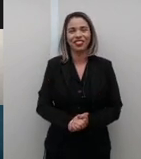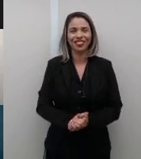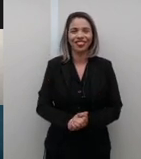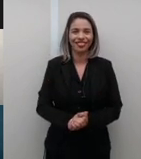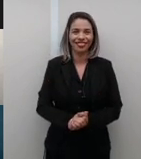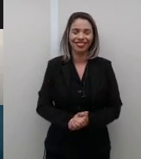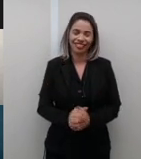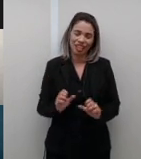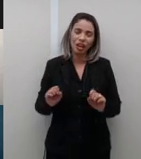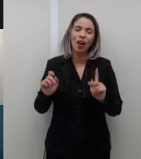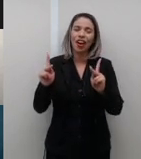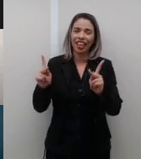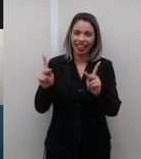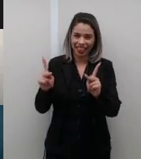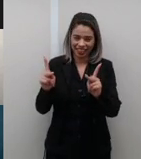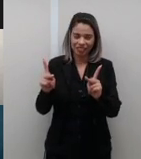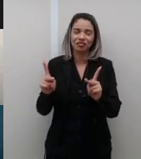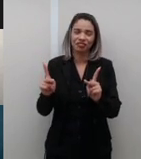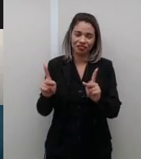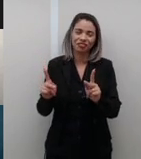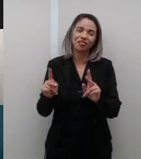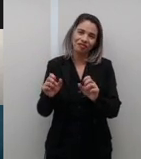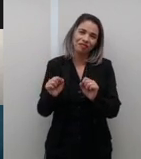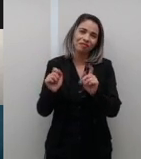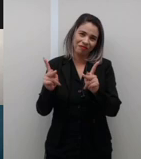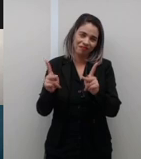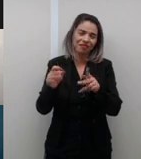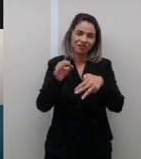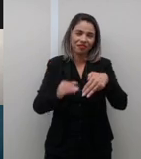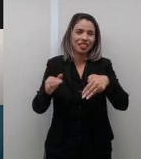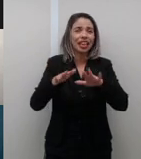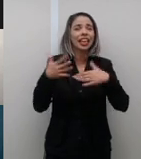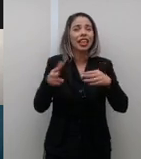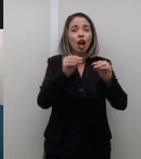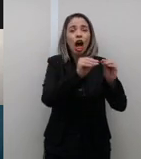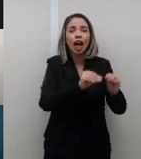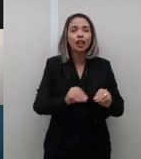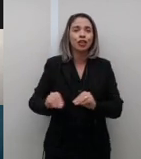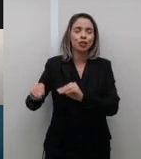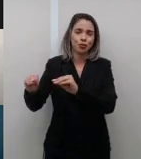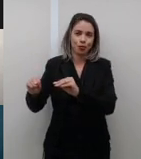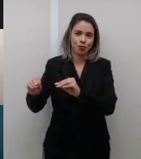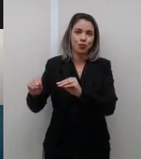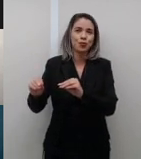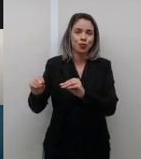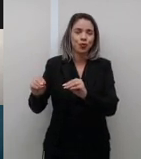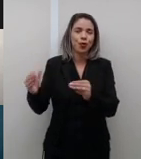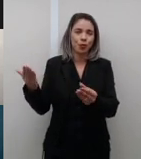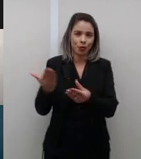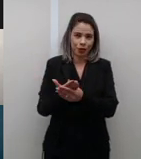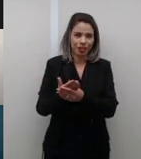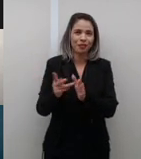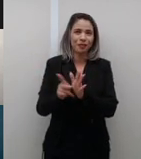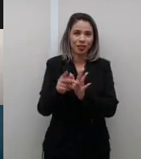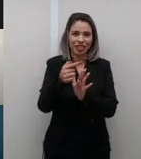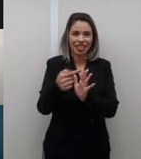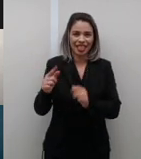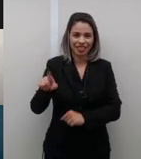Perfeitamente, senhor ministro. Então, fica adiado esse feito para a próxima sessão.